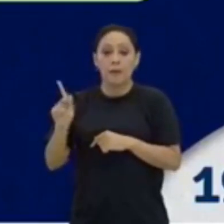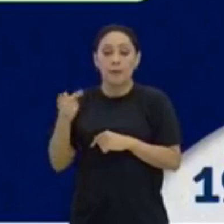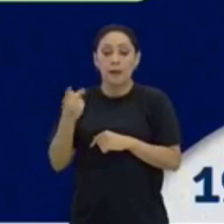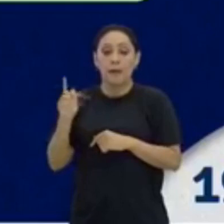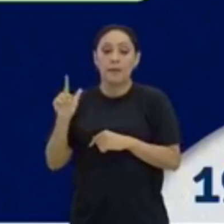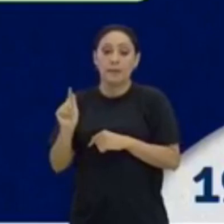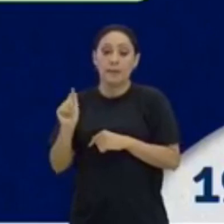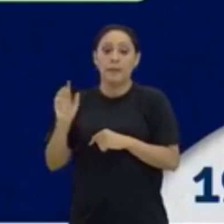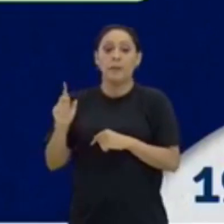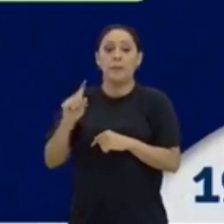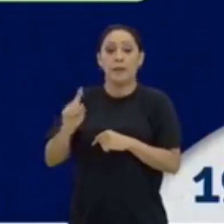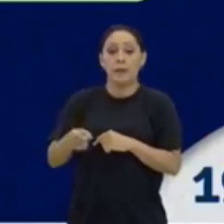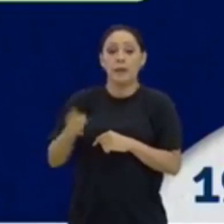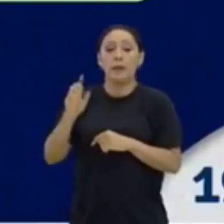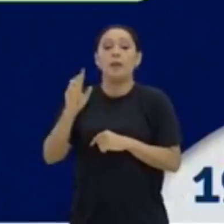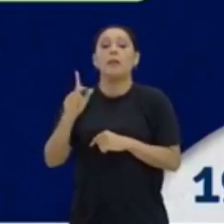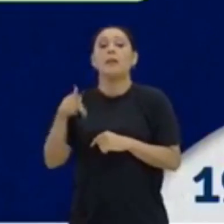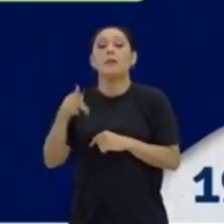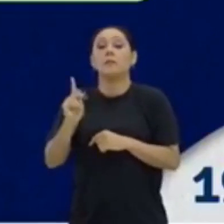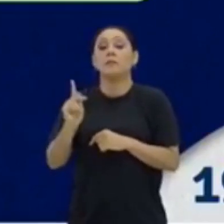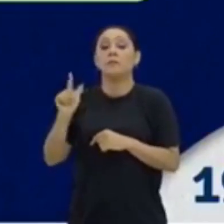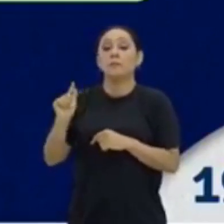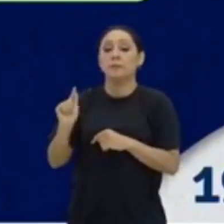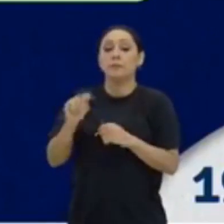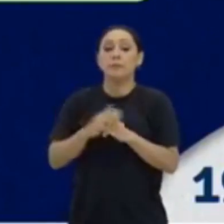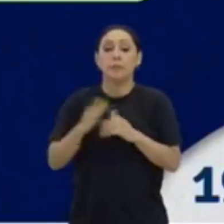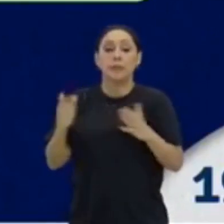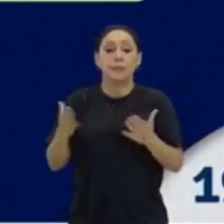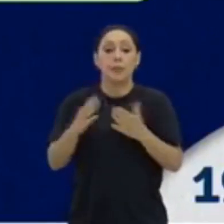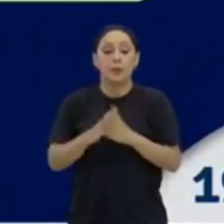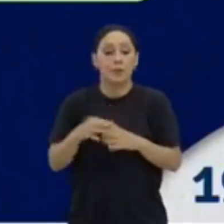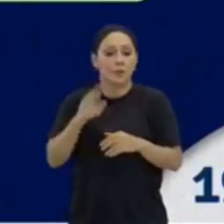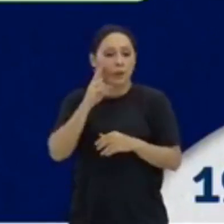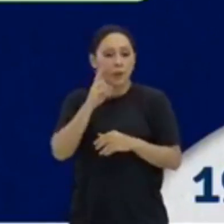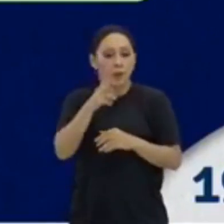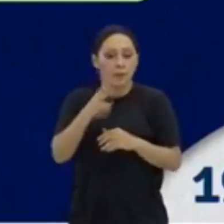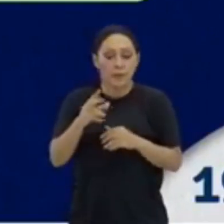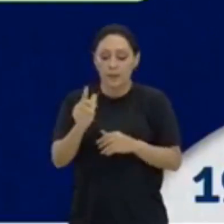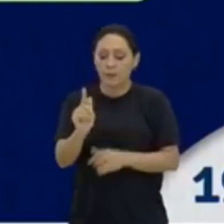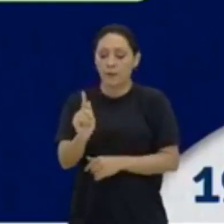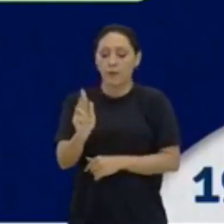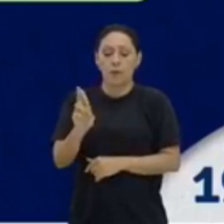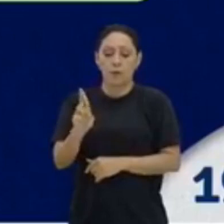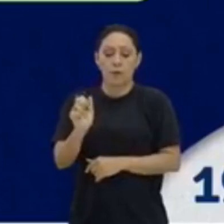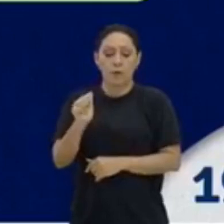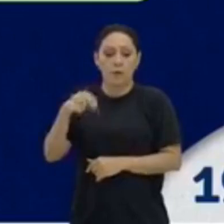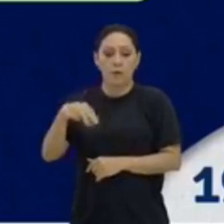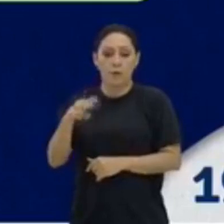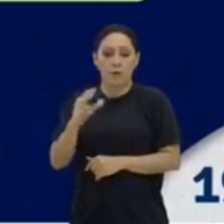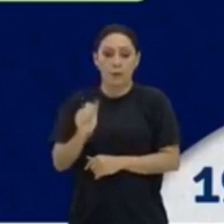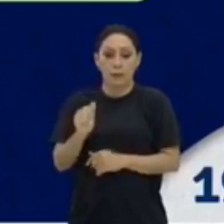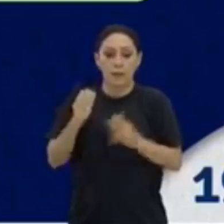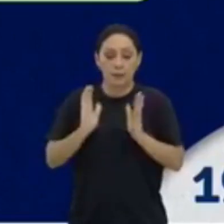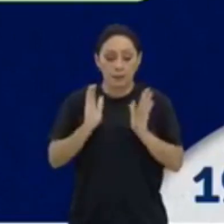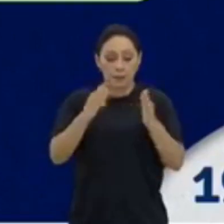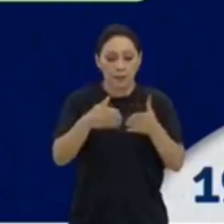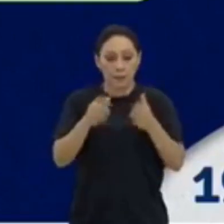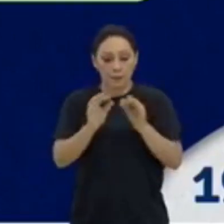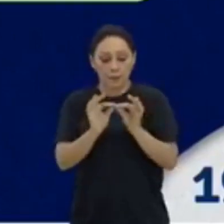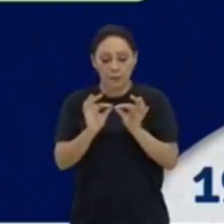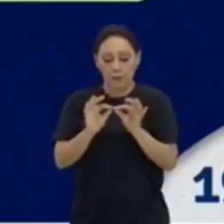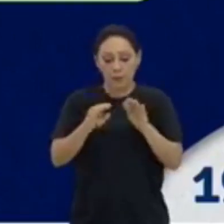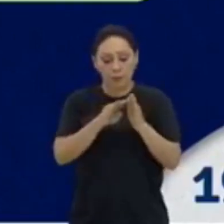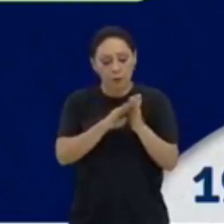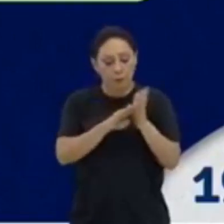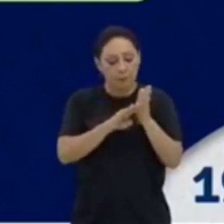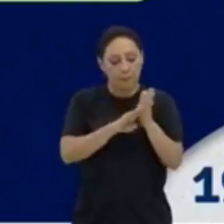o padrão é o grama. Mas não o grama, é o grama. Se a gente for observar, o grama tá centralizado. E centralizado, tá, e você tem os maiores e os menores. Isso.